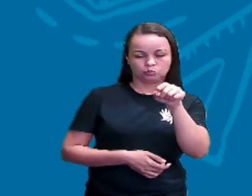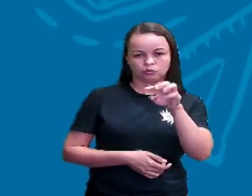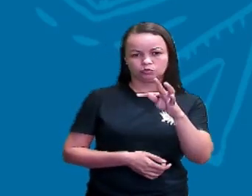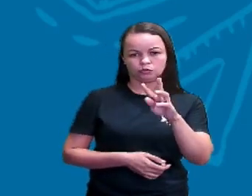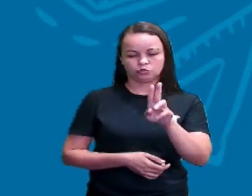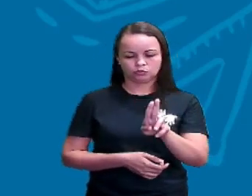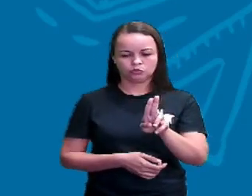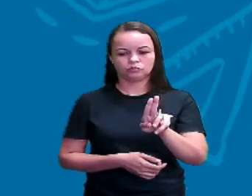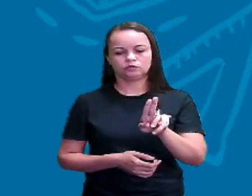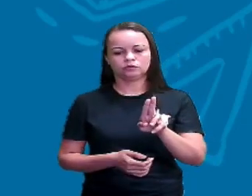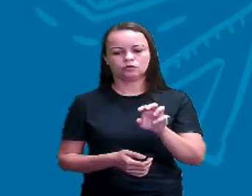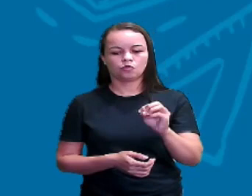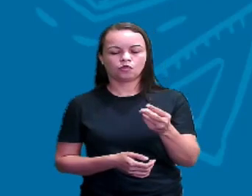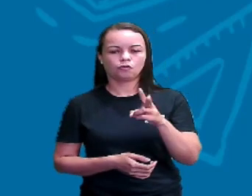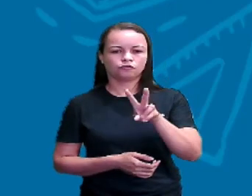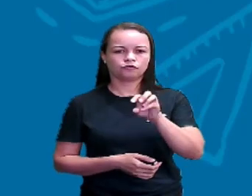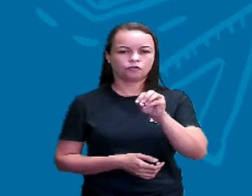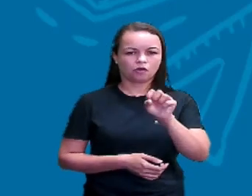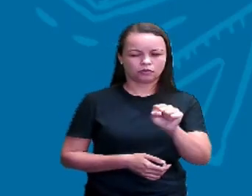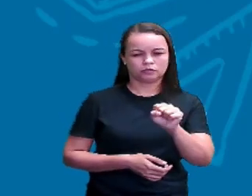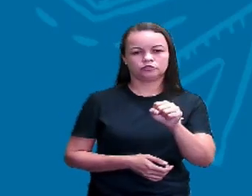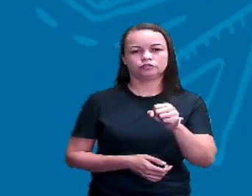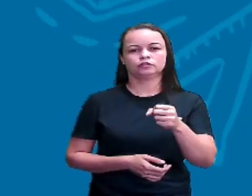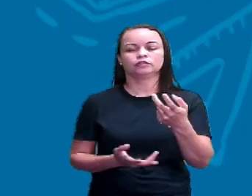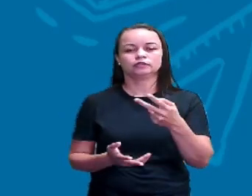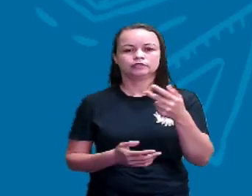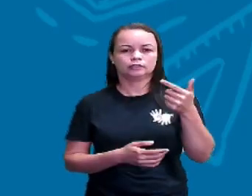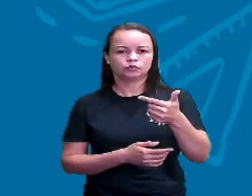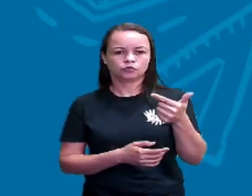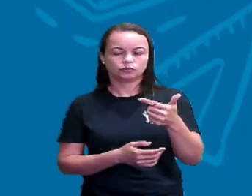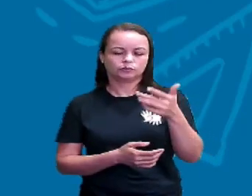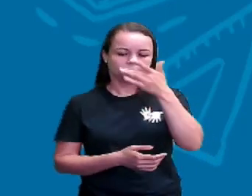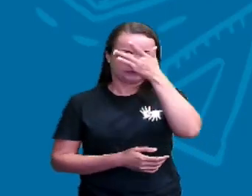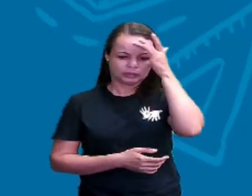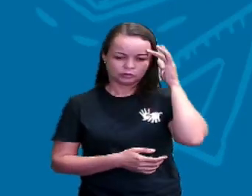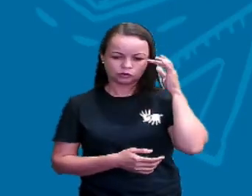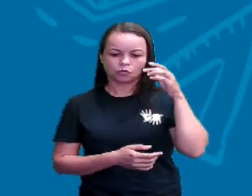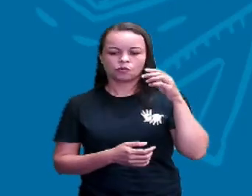de segunda pessoa no singular, que seria o nosso tu,